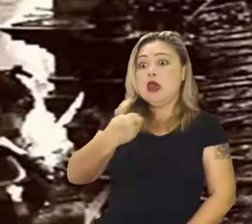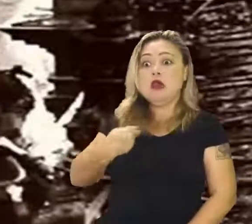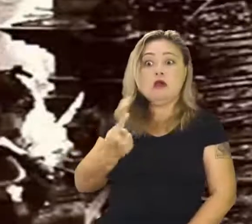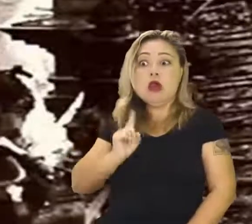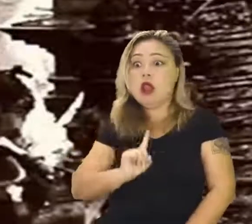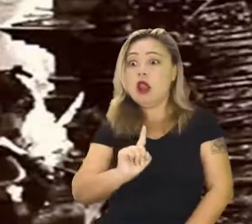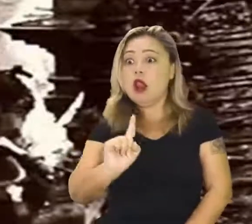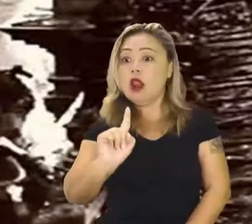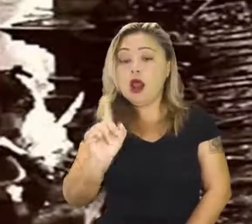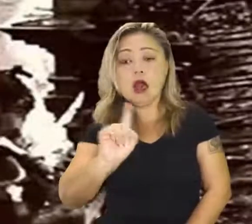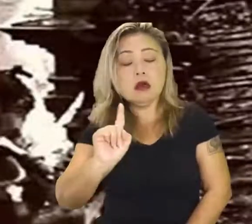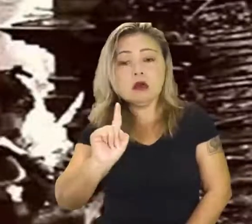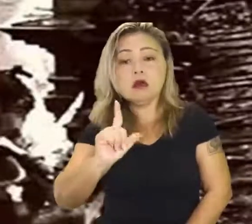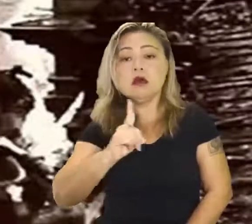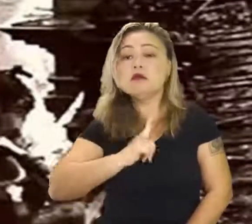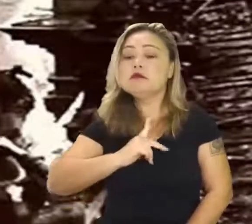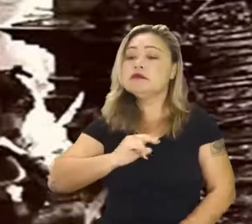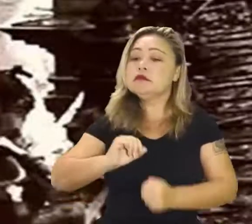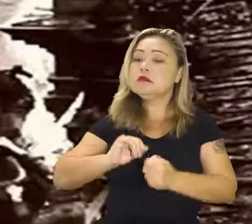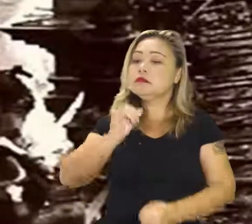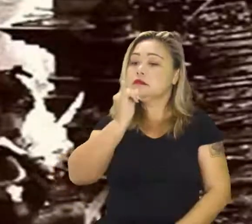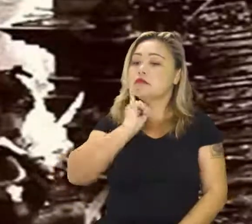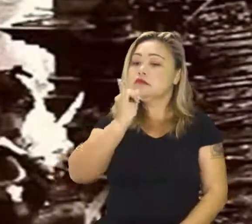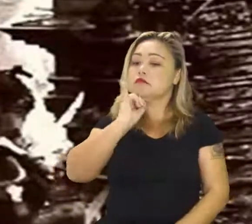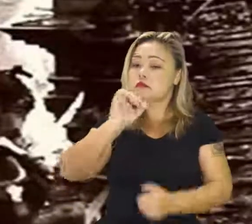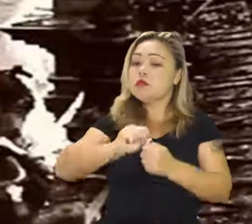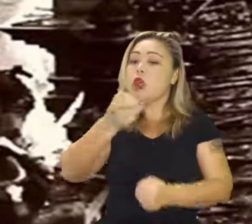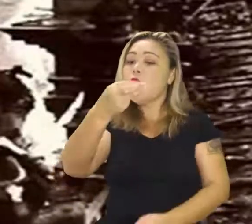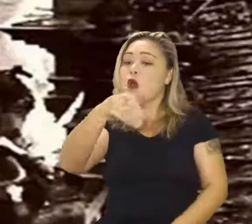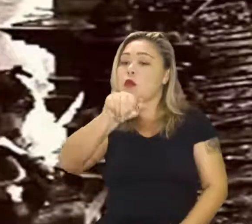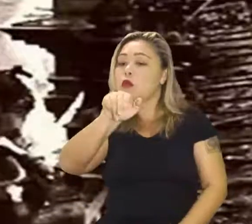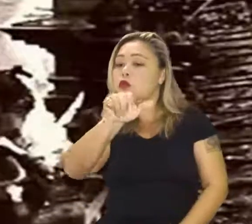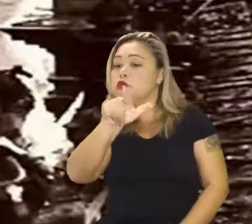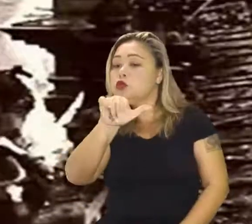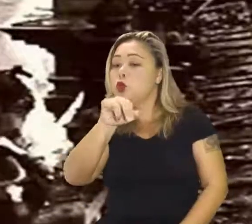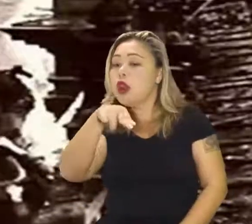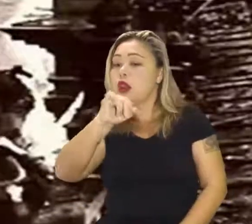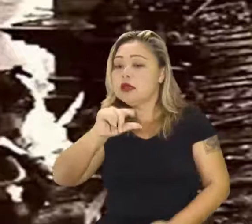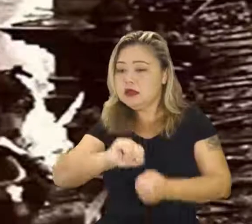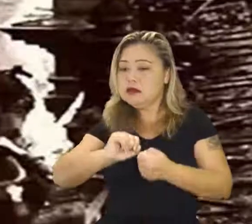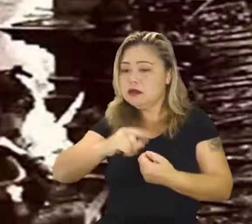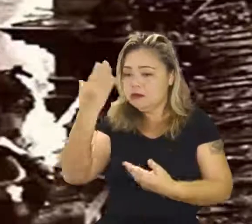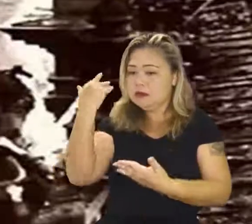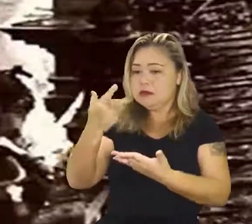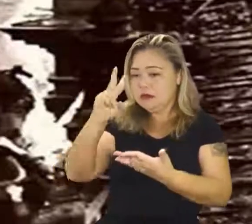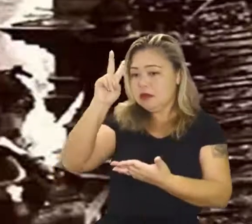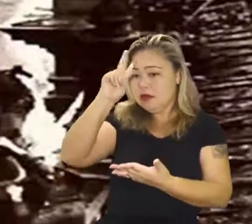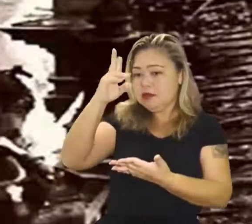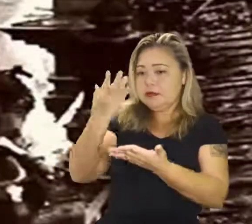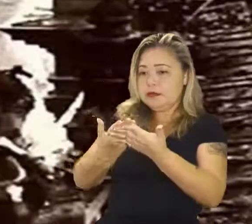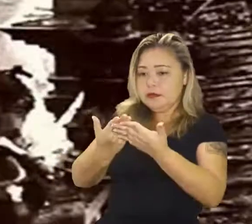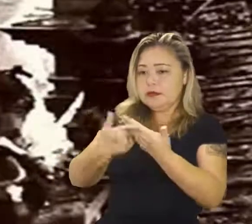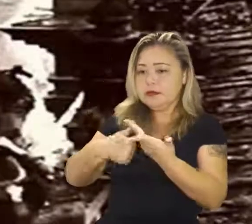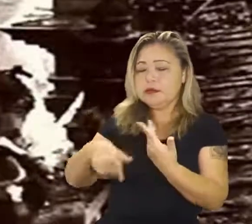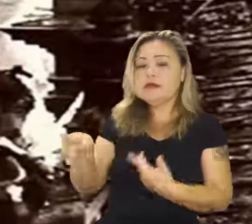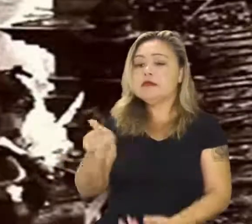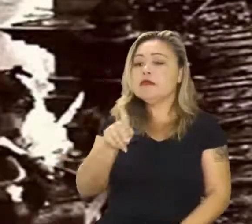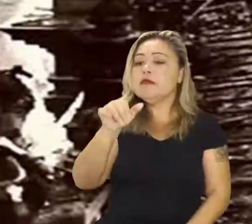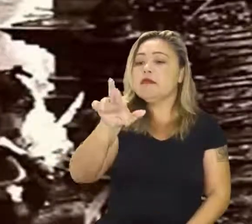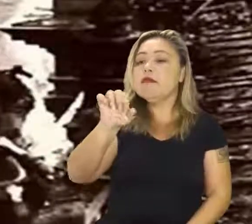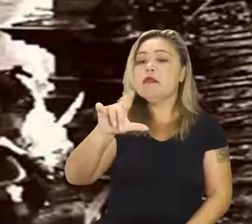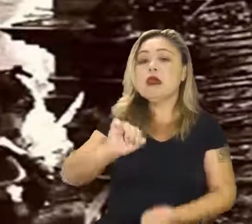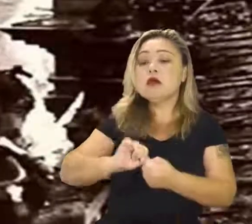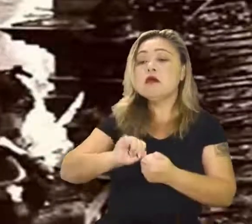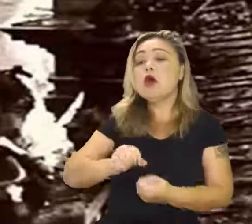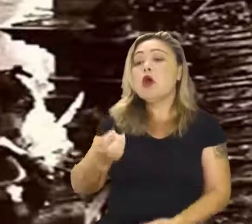entregar. E Hitler tinha aquele exemplo que tinha acontecido com Mussolini. Lembra, nas aulas passadas que o professor Lodismar falou para vocês? Mussolini